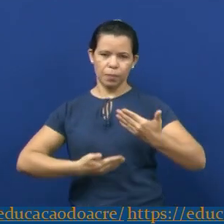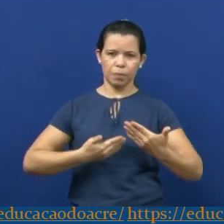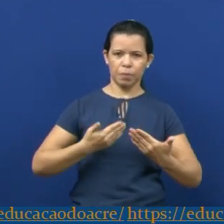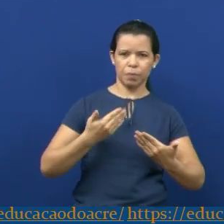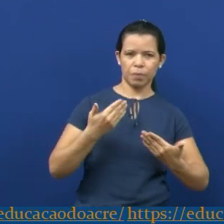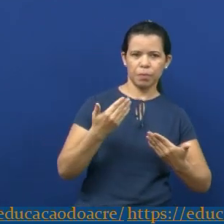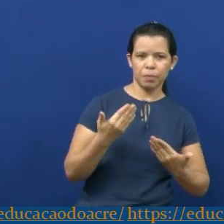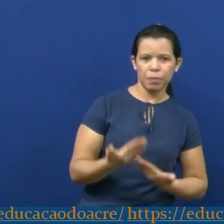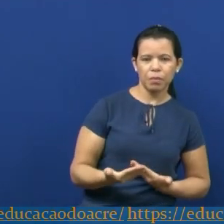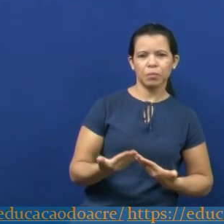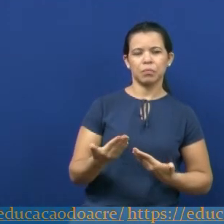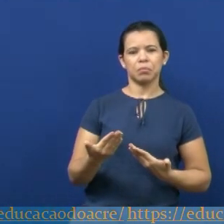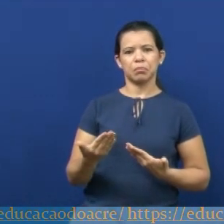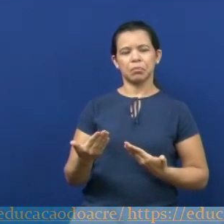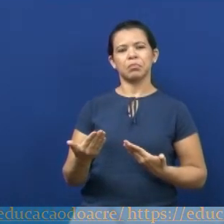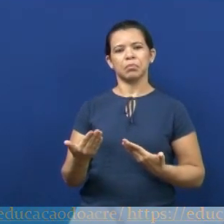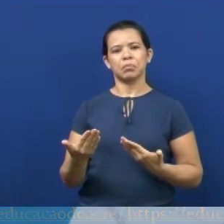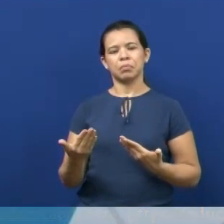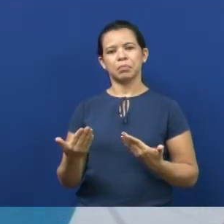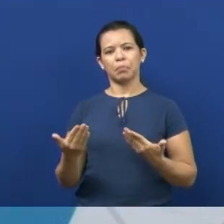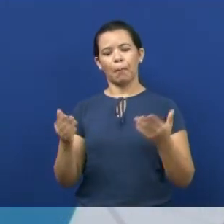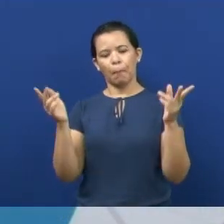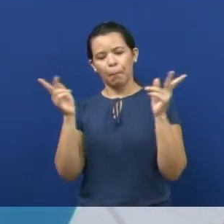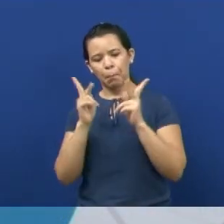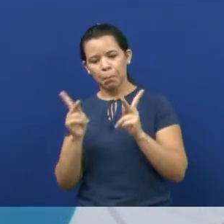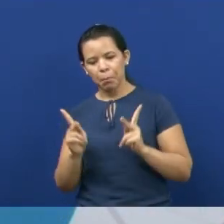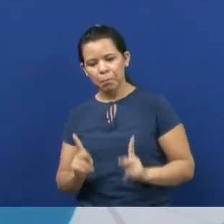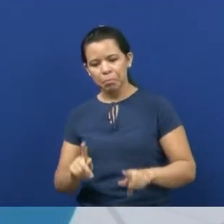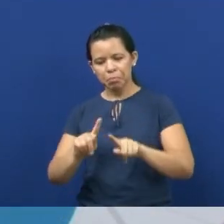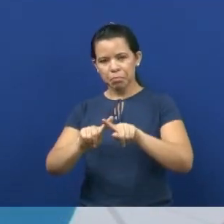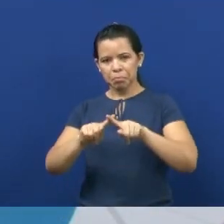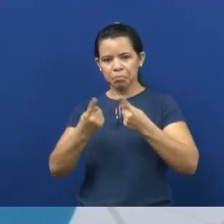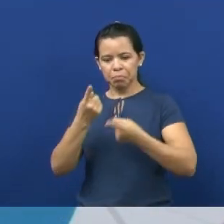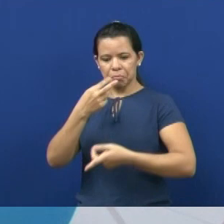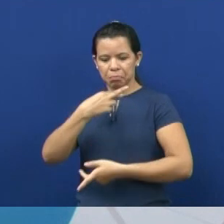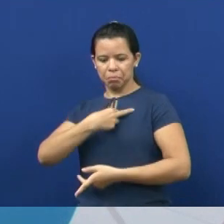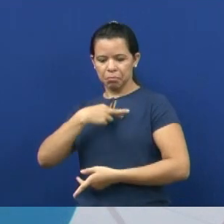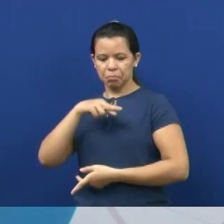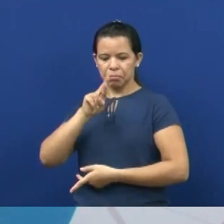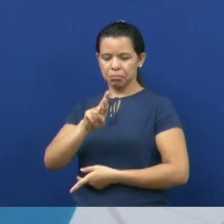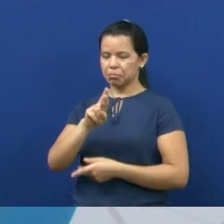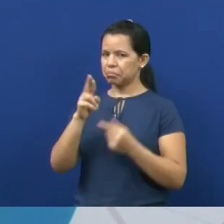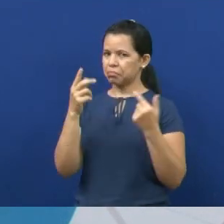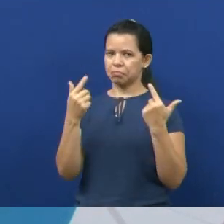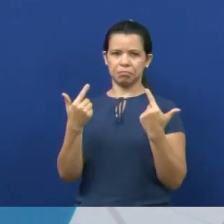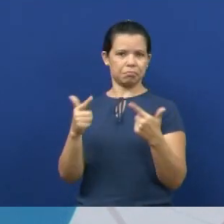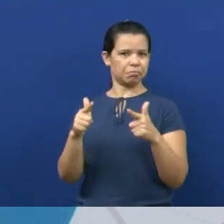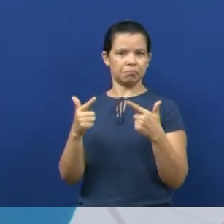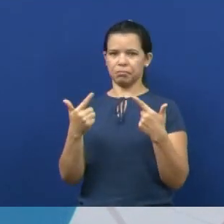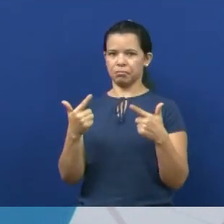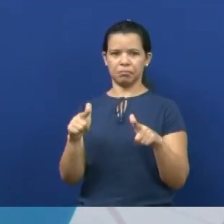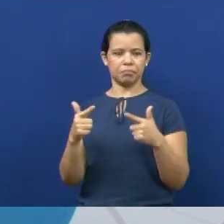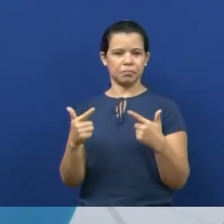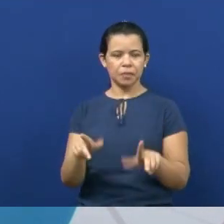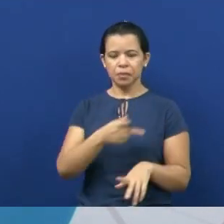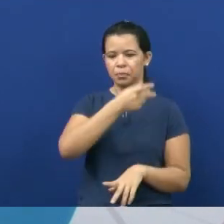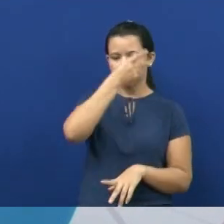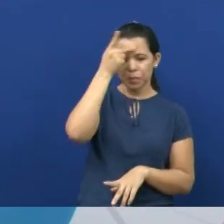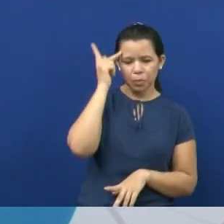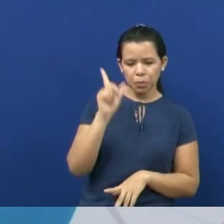praticar nenhuma coisa vindo de religião nenhuma. Então ele adota um sistema ético de